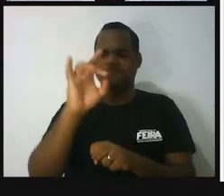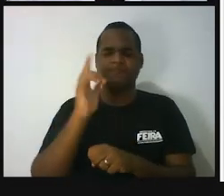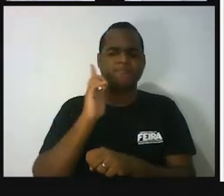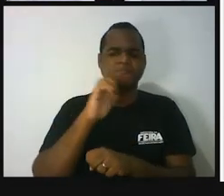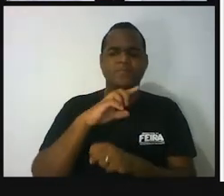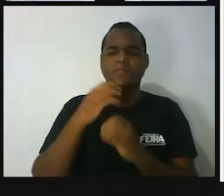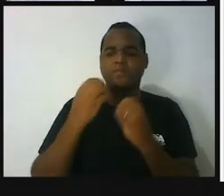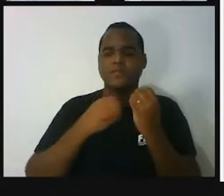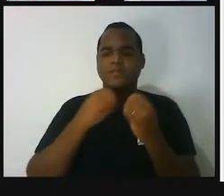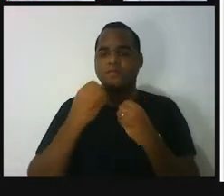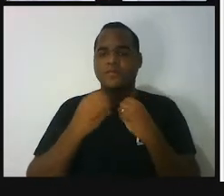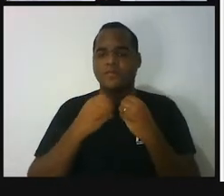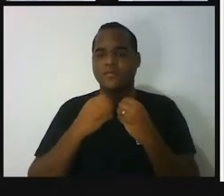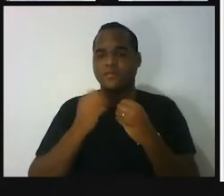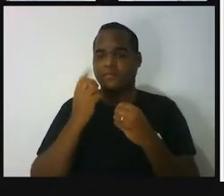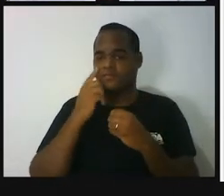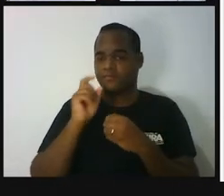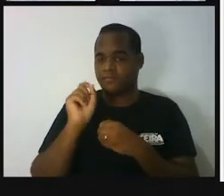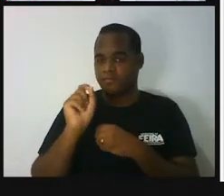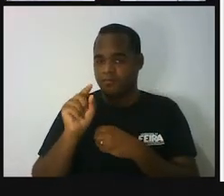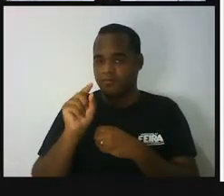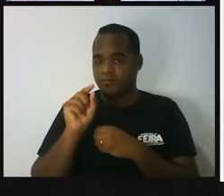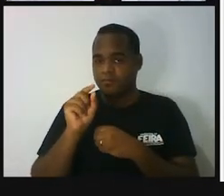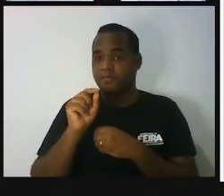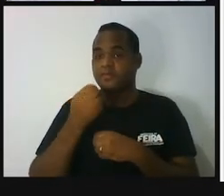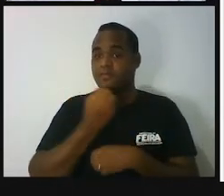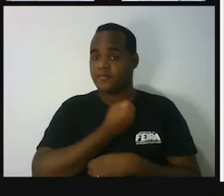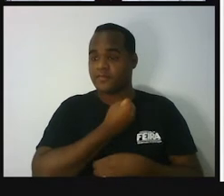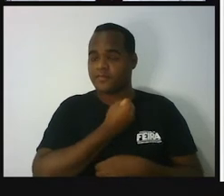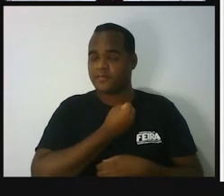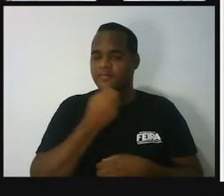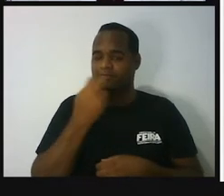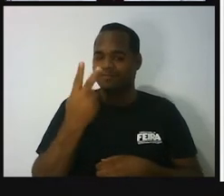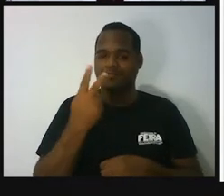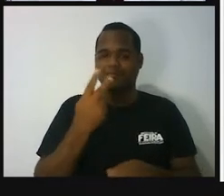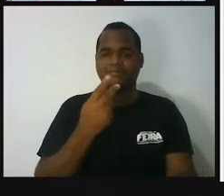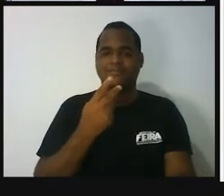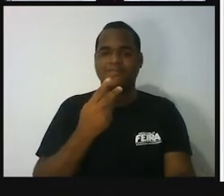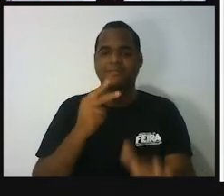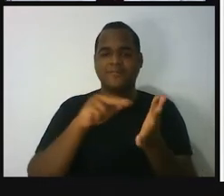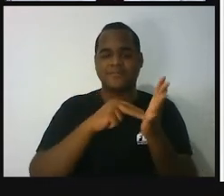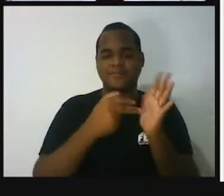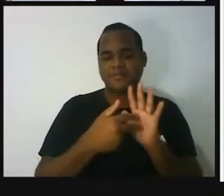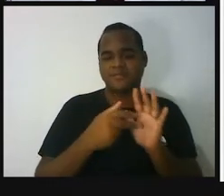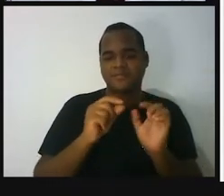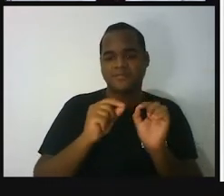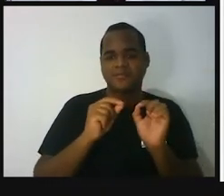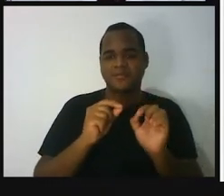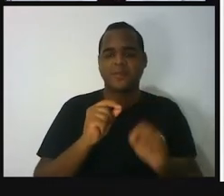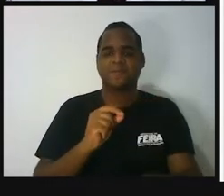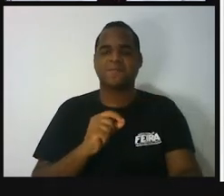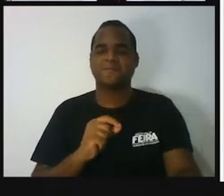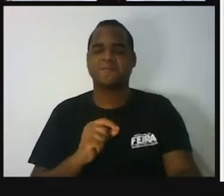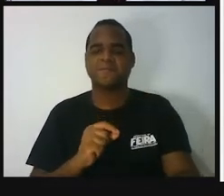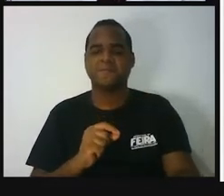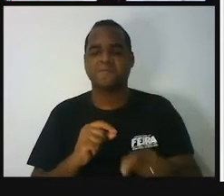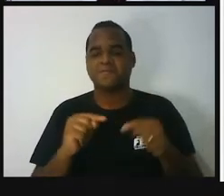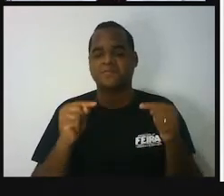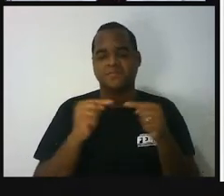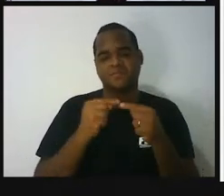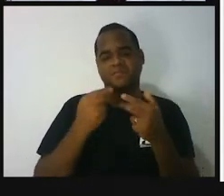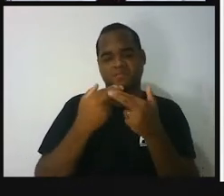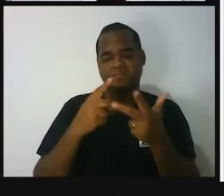esse ladozinho que eu vou clicar em cima dele, apareceu um 2. O que é que isso significa? É que esse lado,